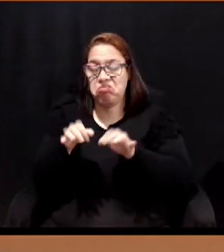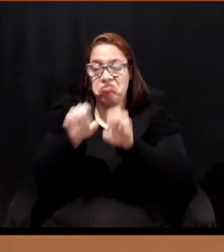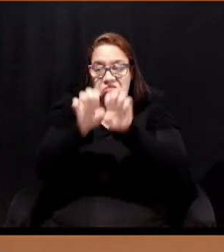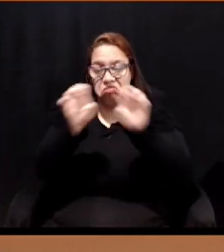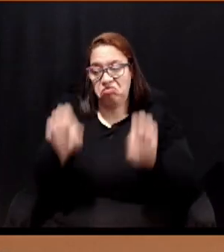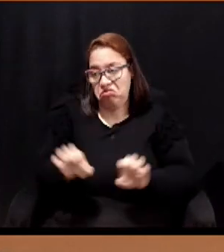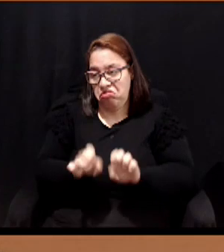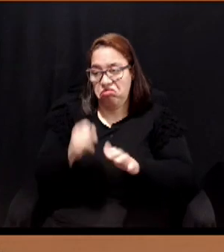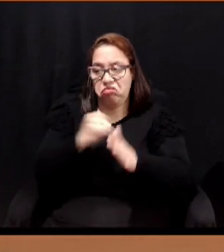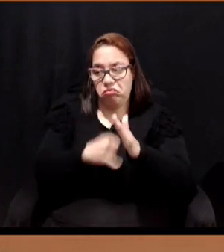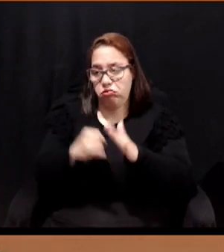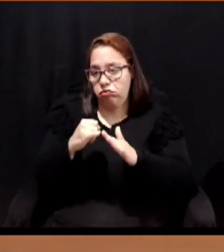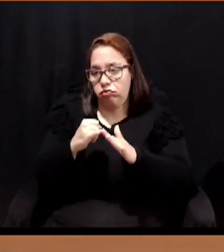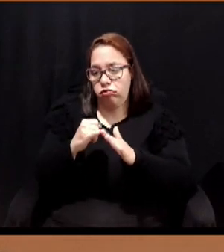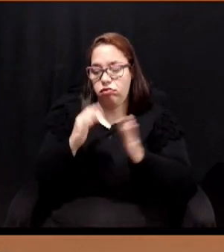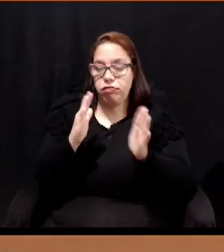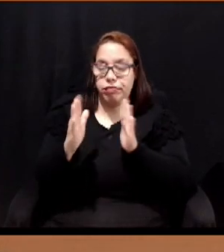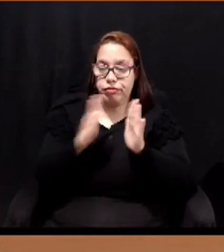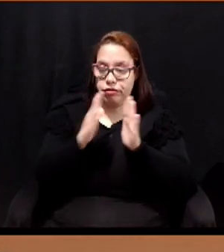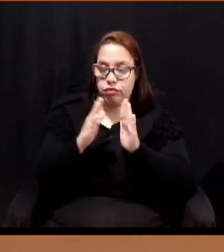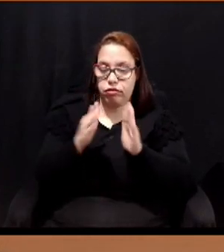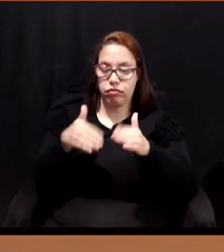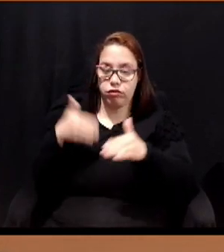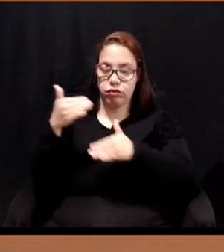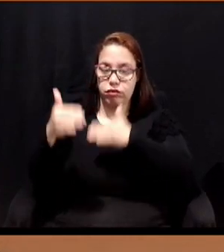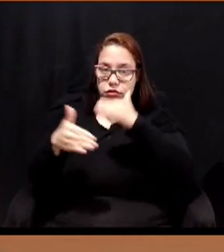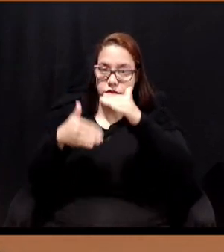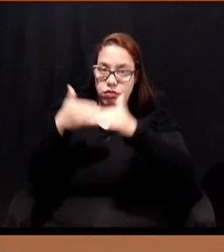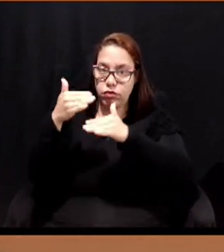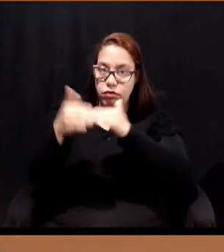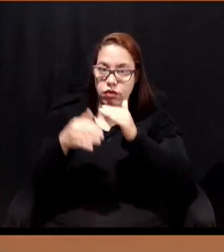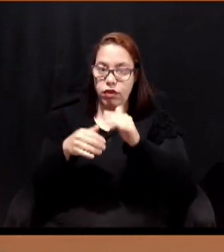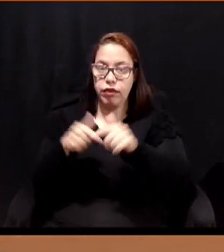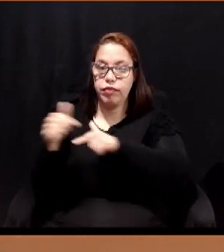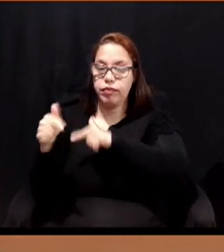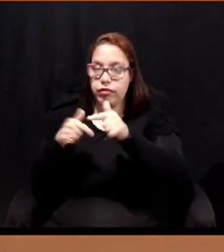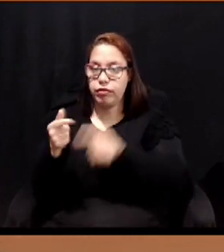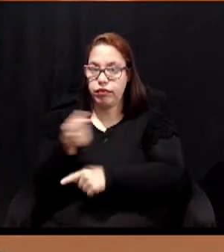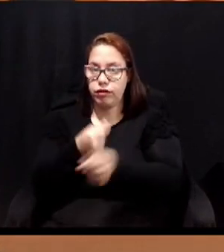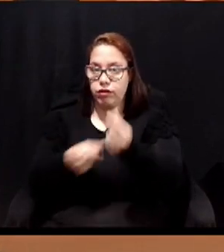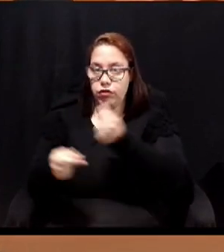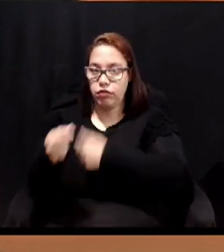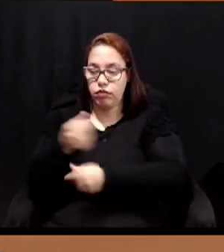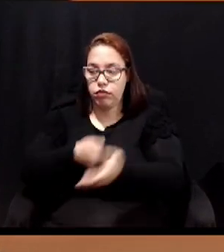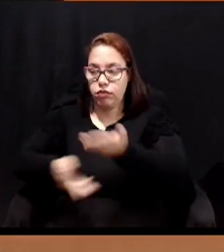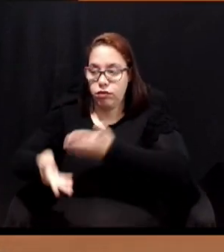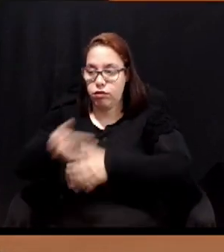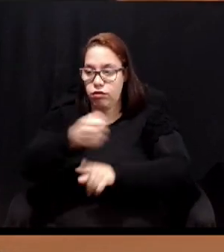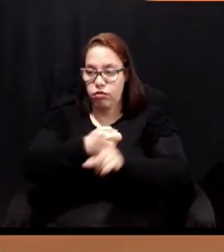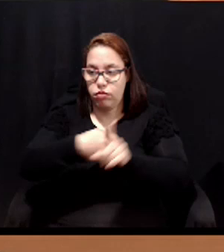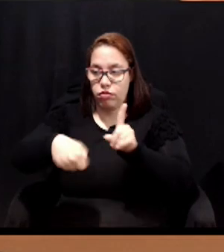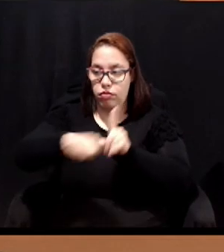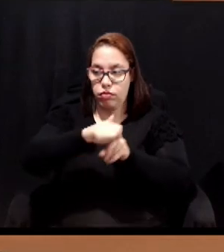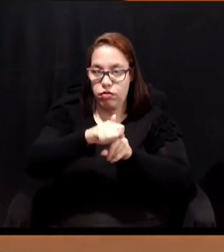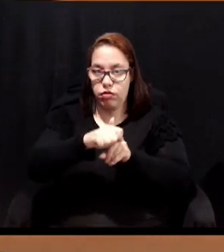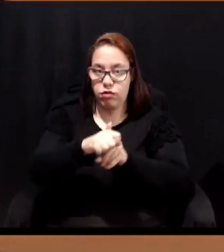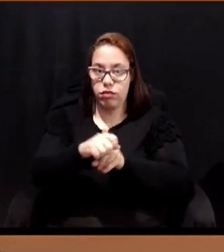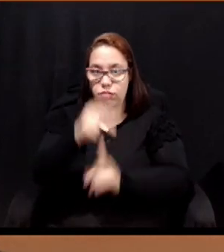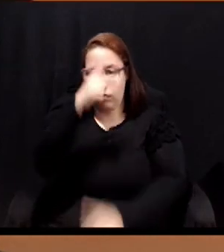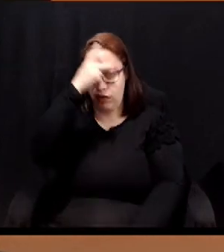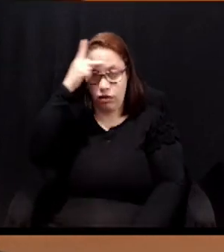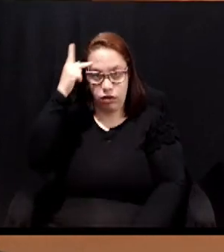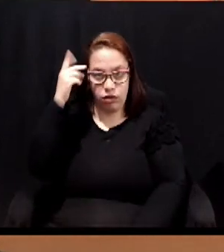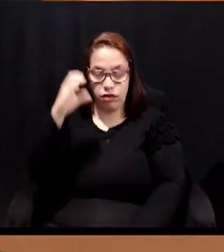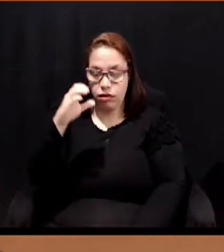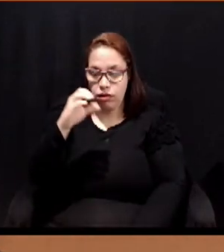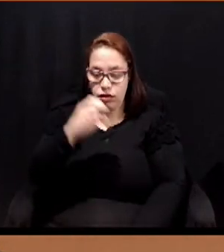E durante esse processo, emprego, renda, contribuição social para aquele pessoal do Campo Grande que a gente sabe